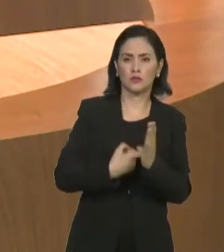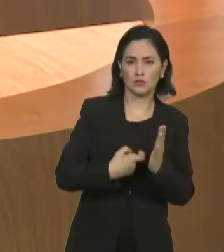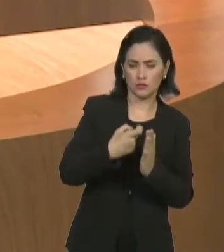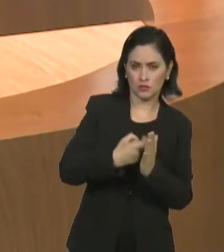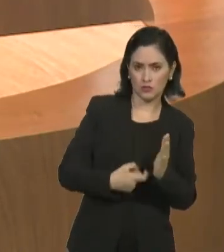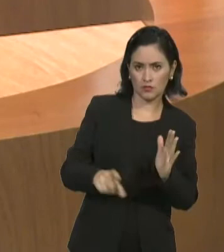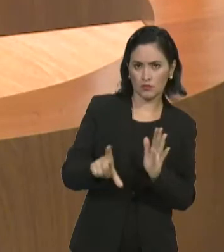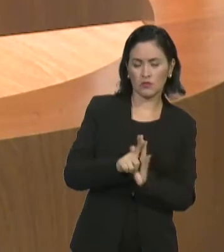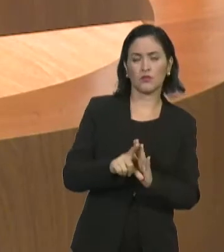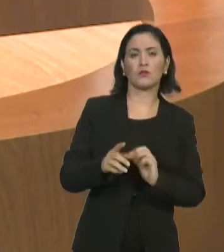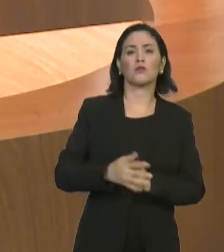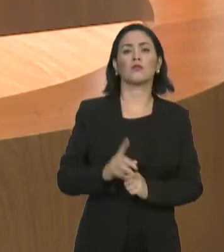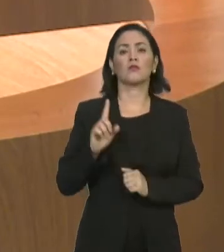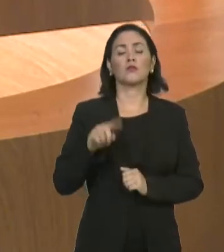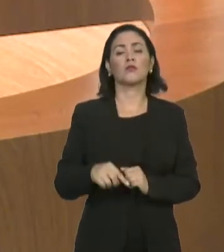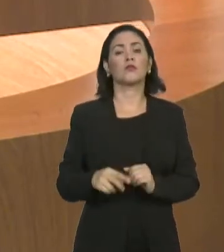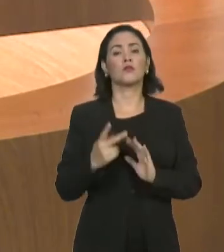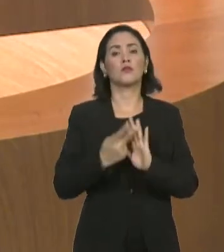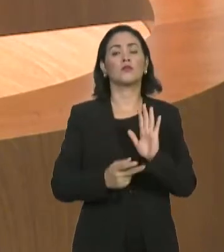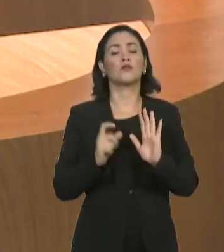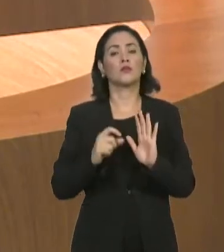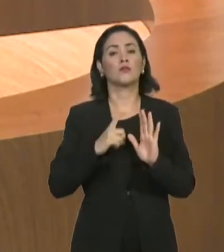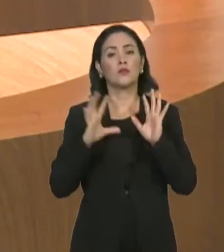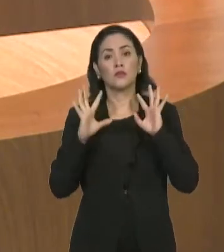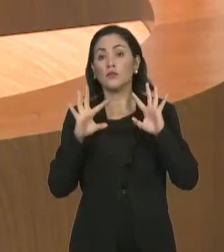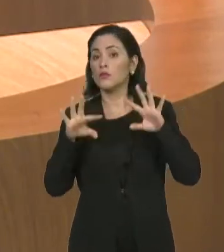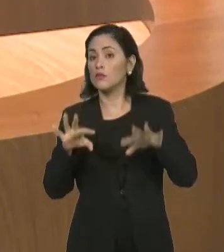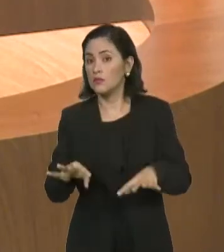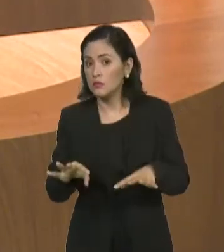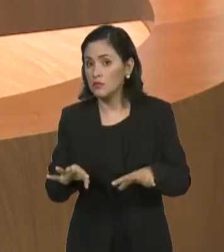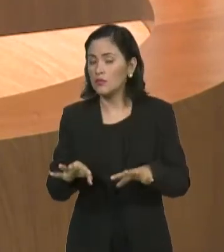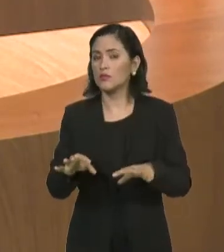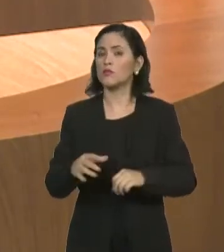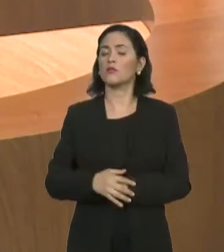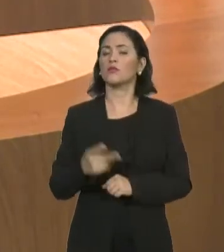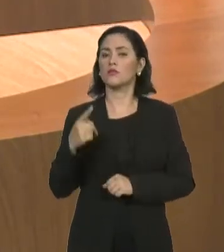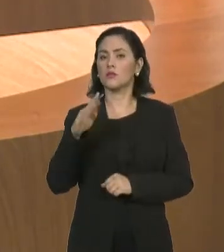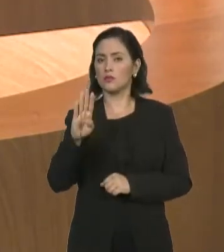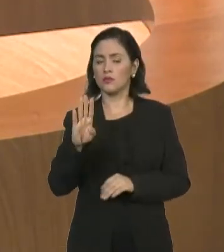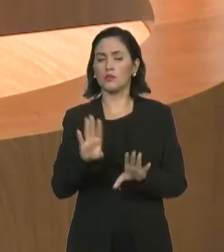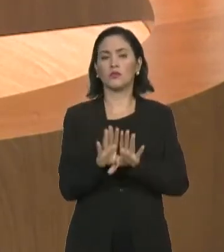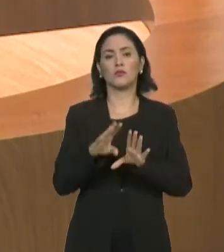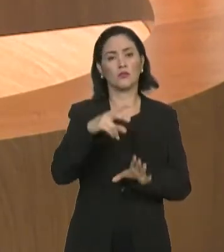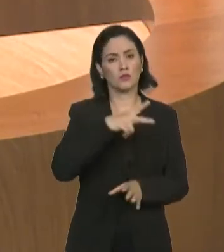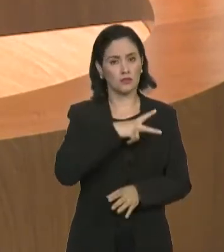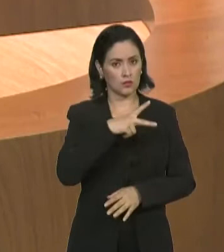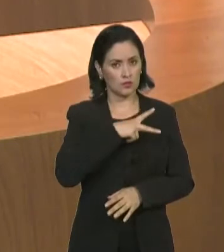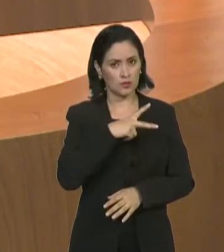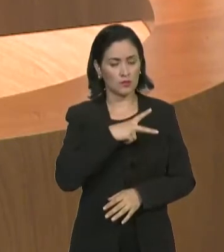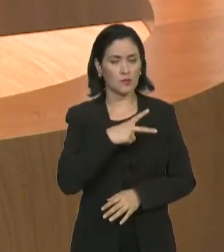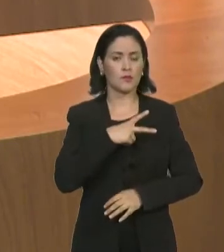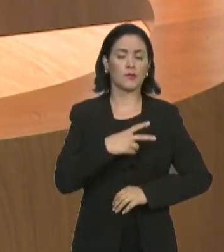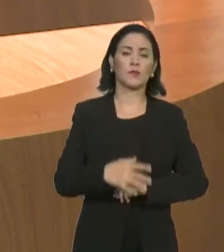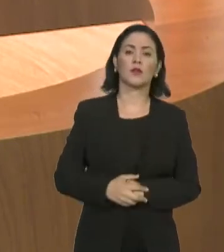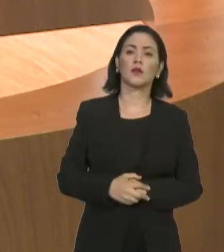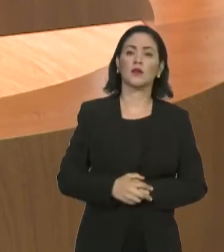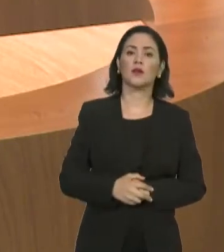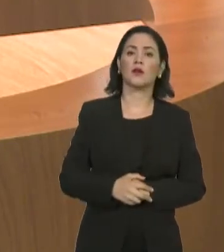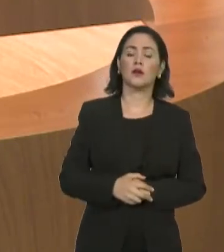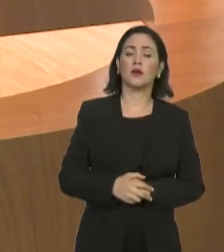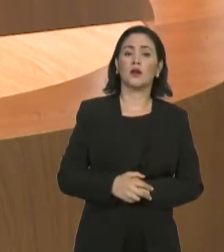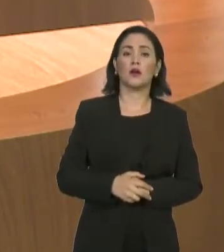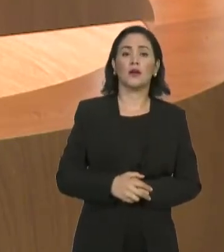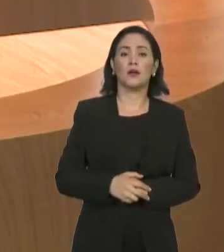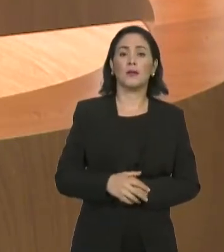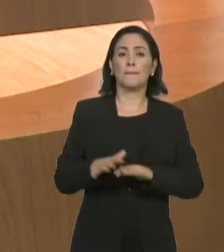objeto de muitas atenções de diversos segmentos da sociedade à espera tanto pública como privada com forte rejeição